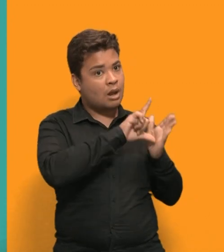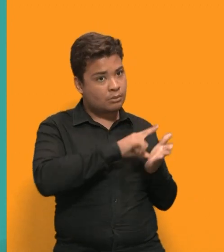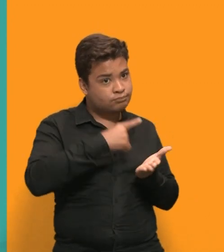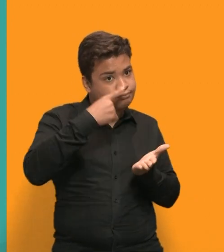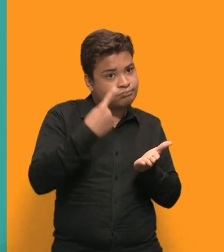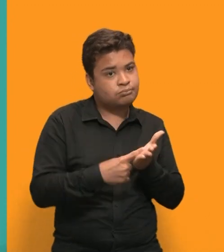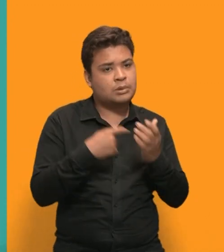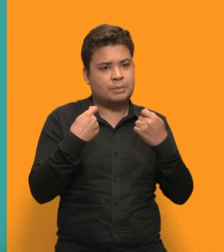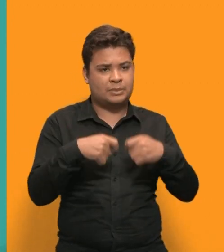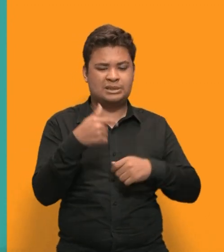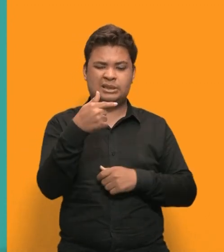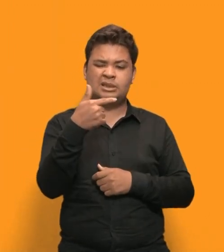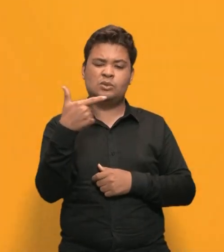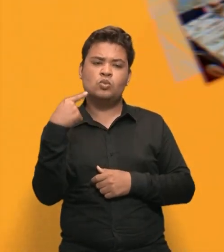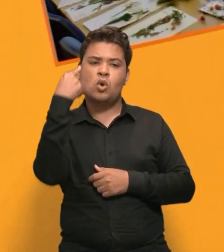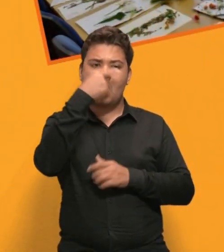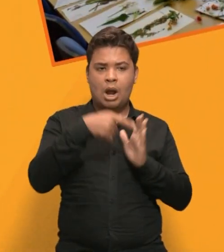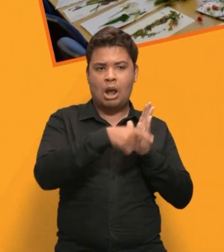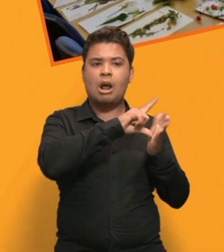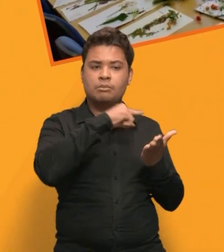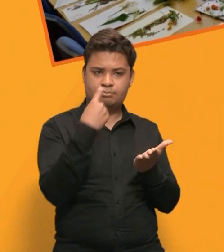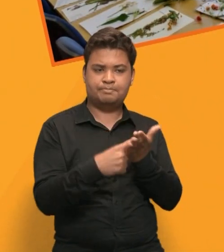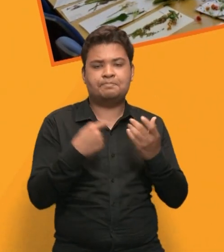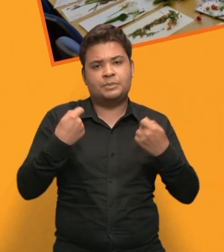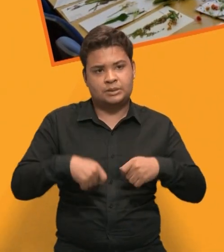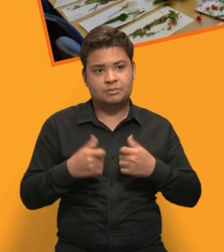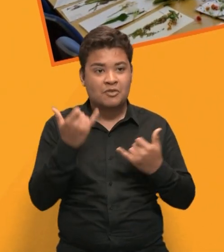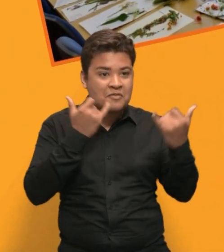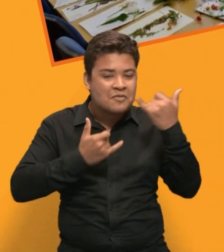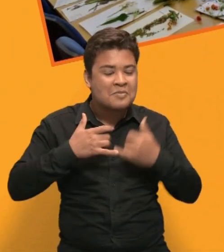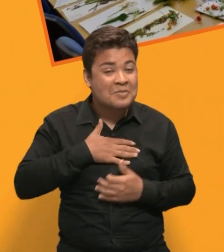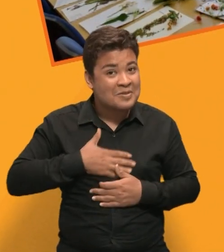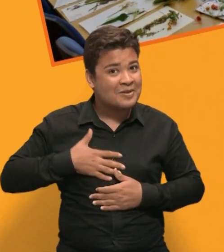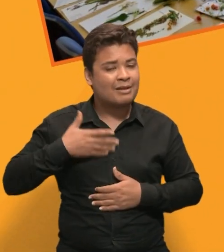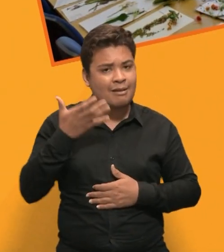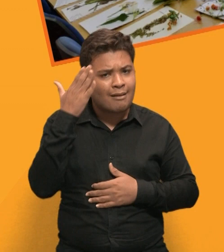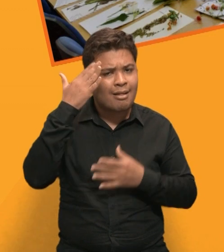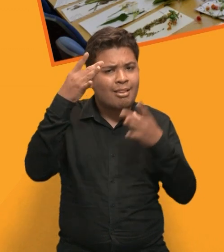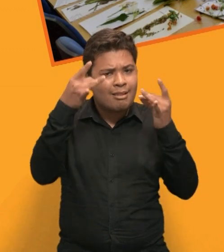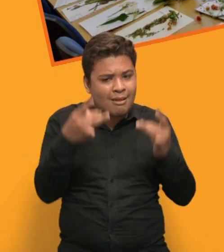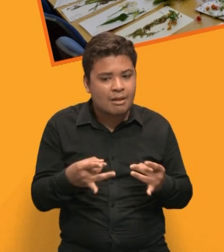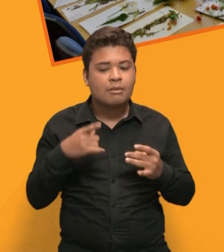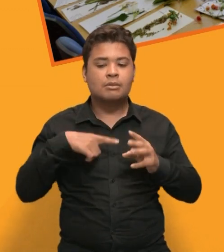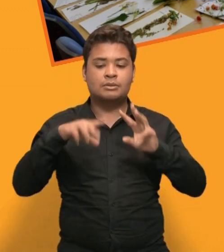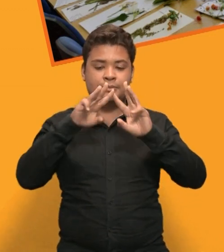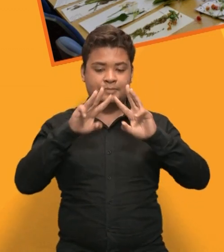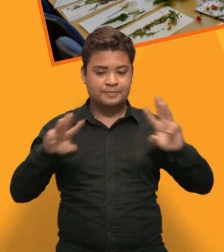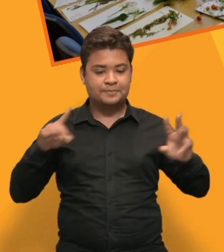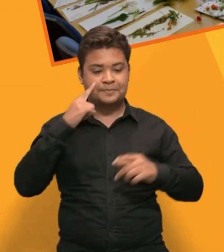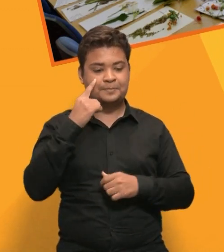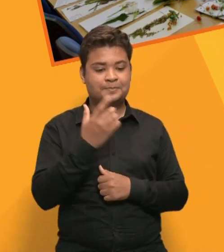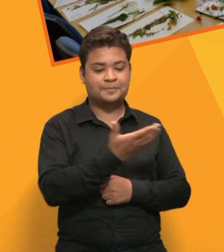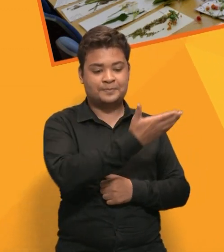no mínimo 72 horas. Gostou dessa informação e quer saber mais? Então acesse o site